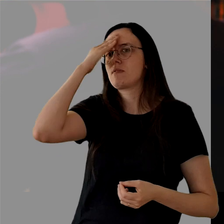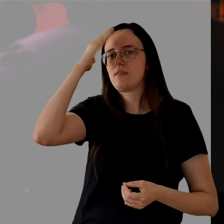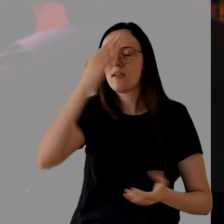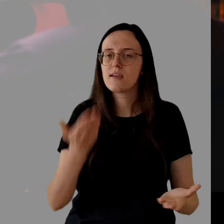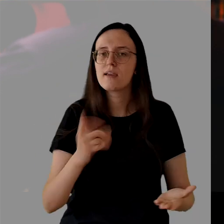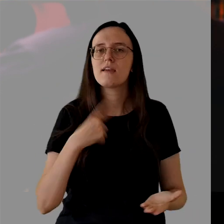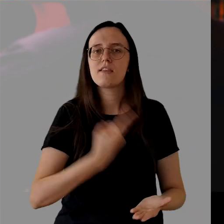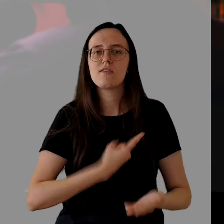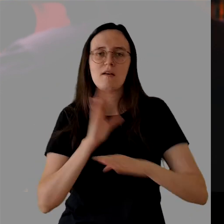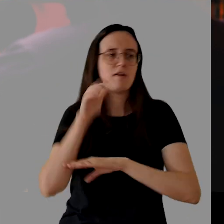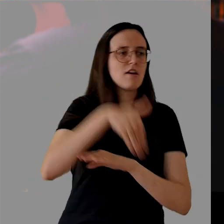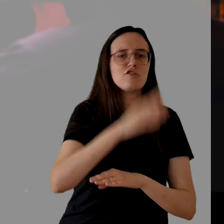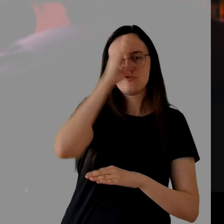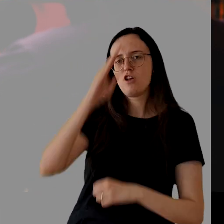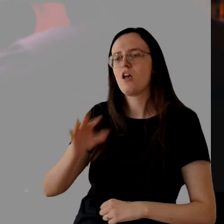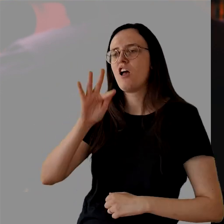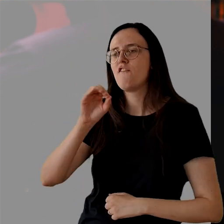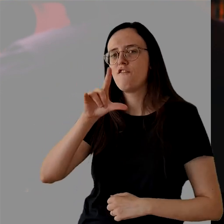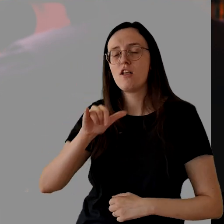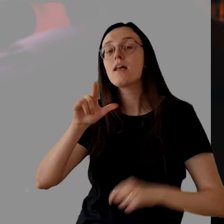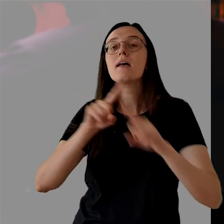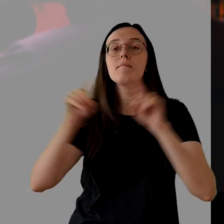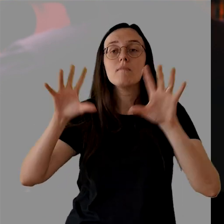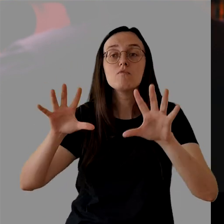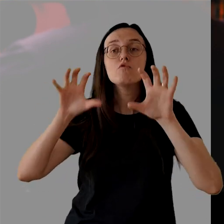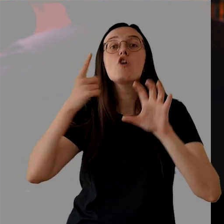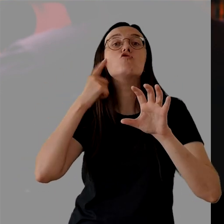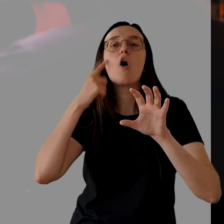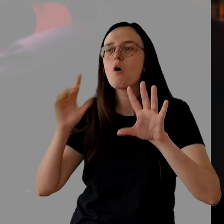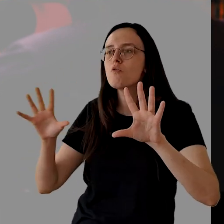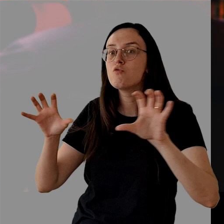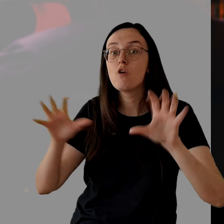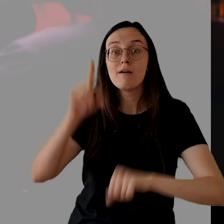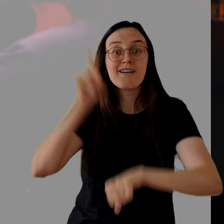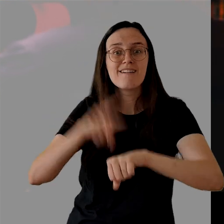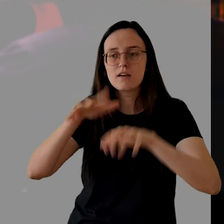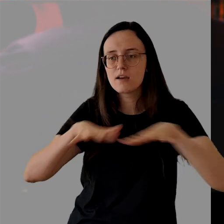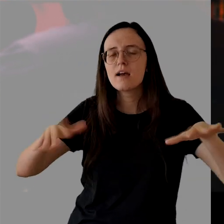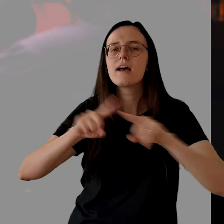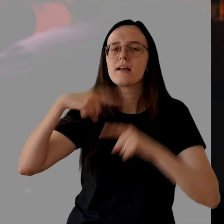meio que por cima, foi para o Foley, mas a captação de som direto, a gente vai ter também o pitch depois para se aprofundar um pouquinho